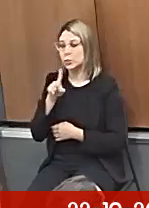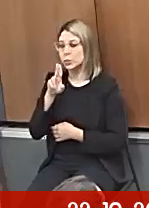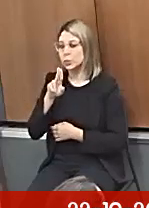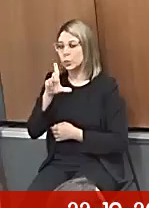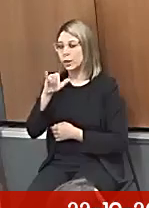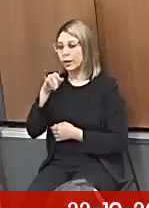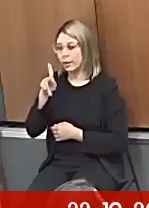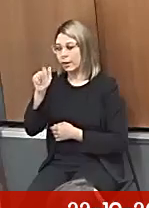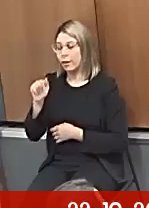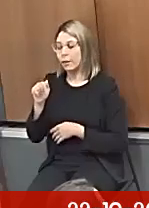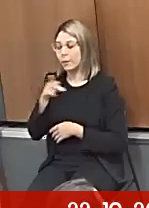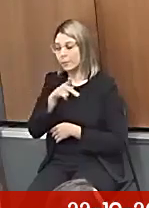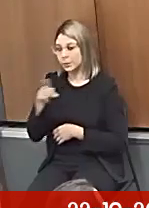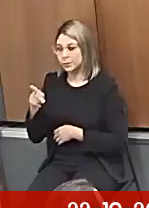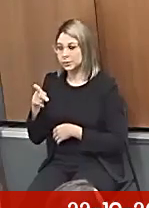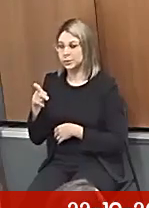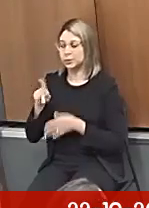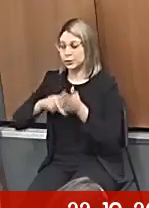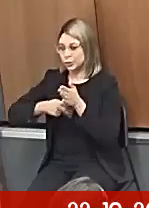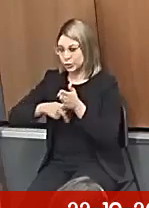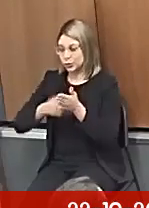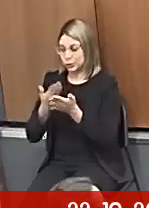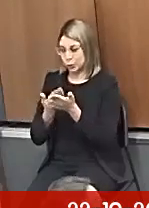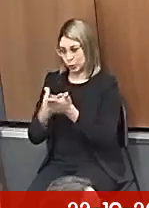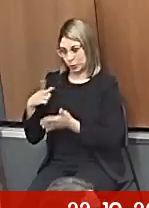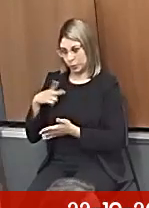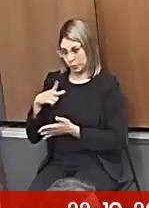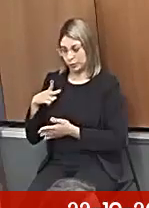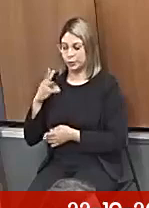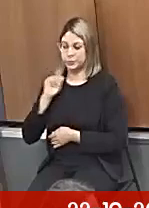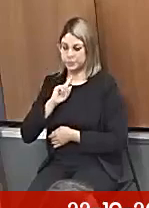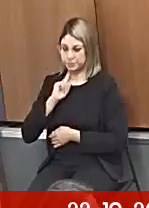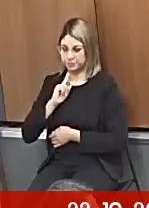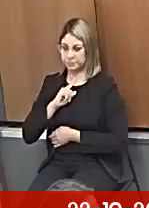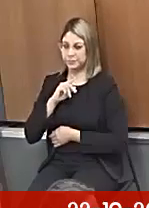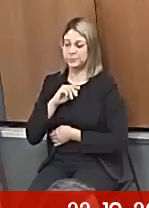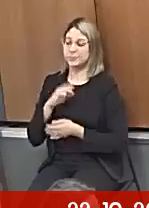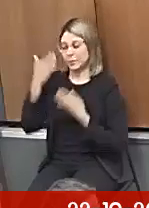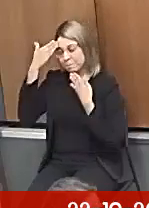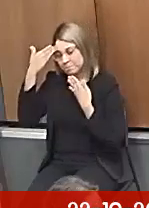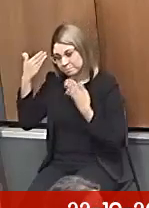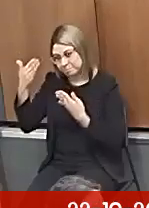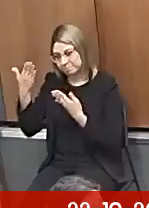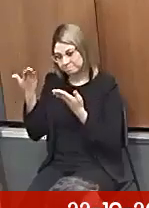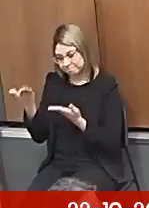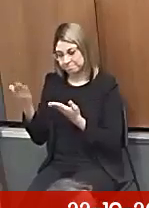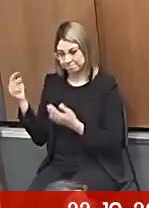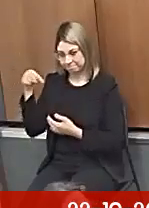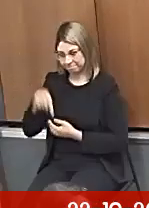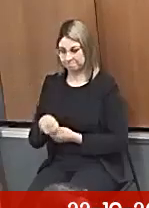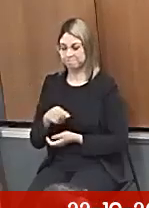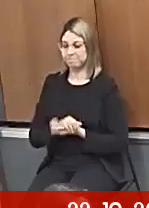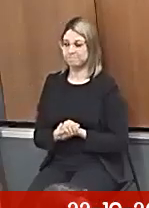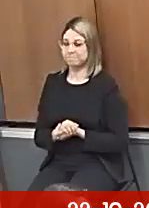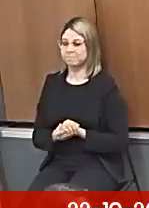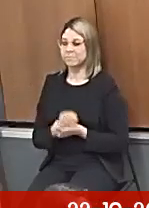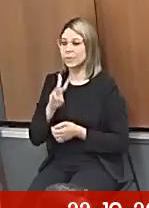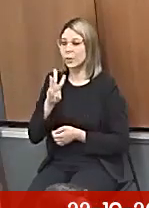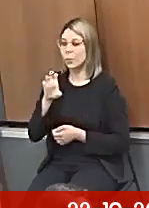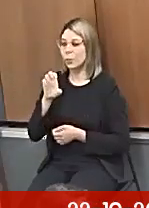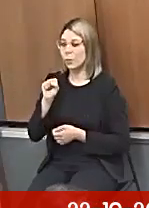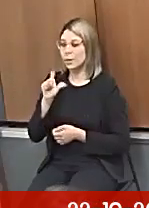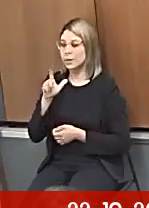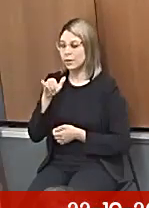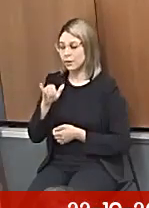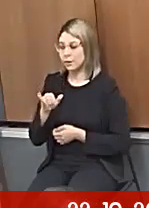Reis Ávila, presidente do Sindicato das Escolas Particulares de Minas Gerais, o SINEP. Muito obrigado, Zuleika, pela presença. Wesley